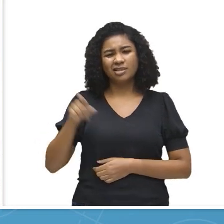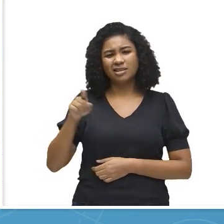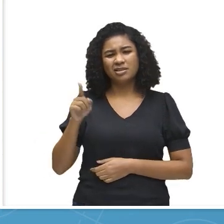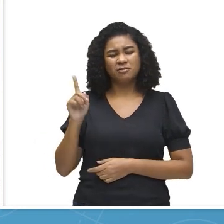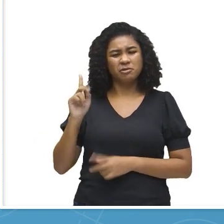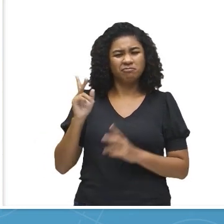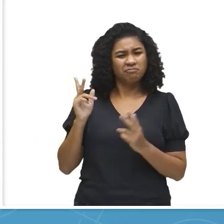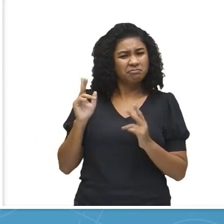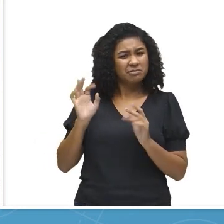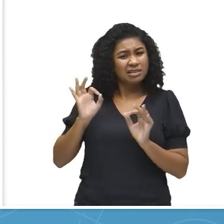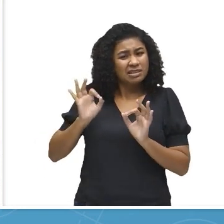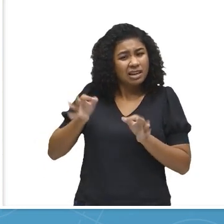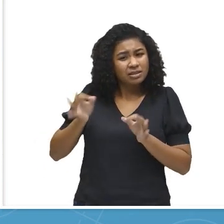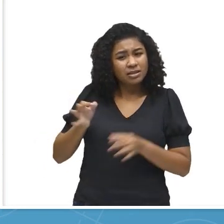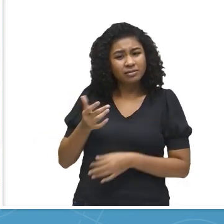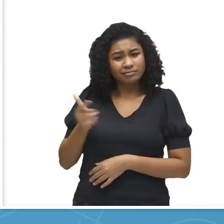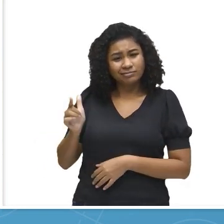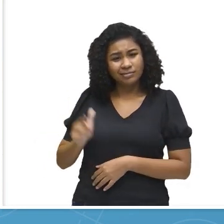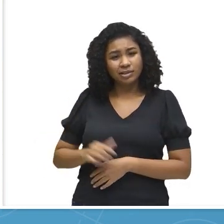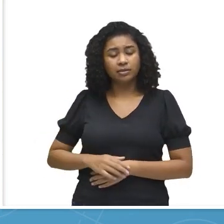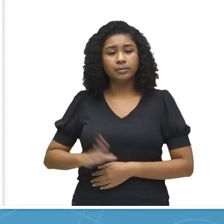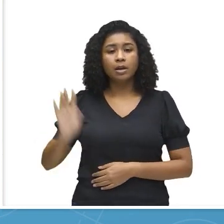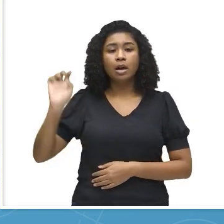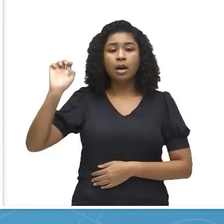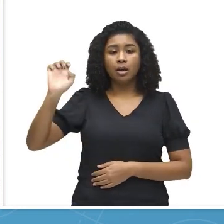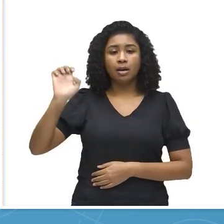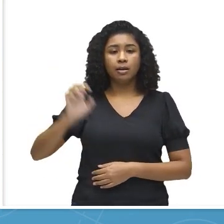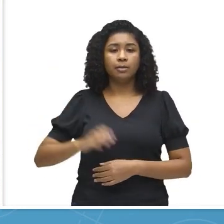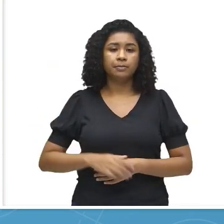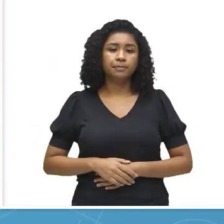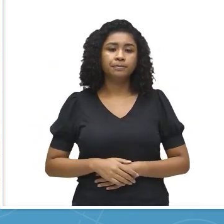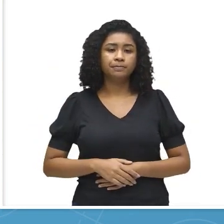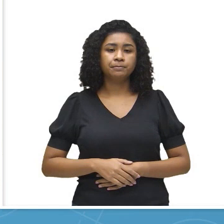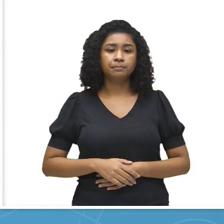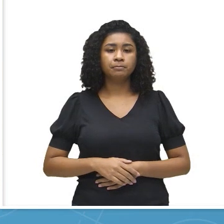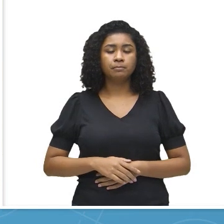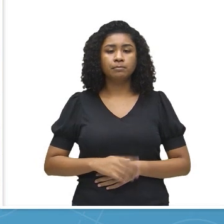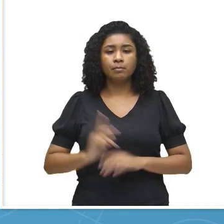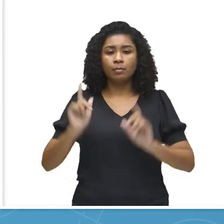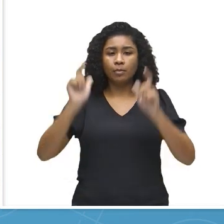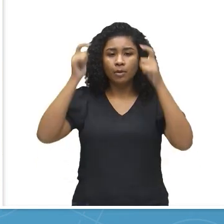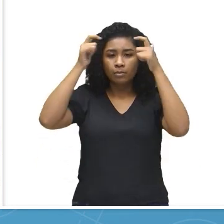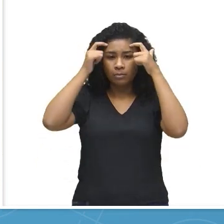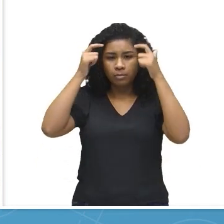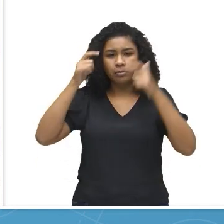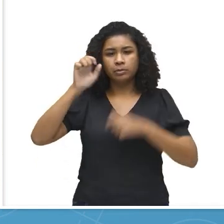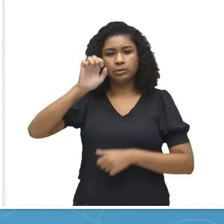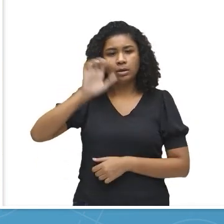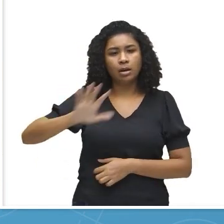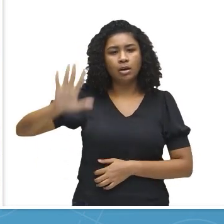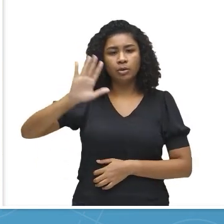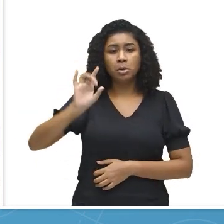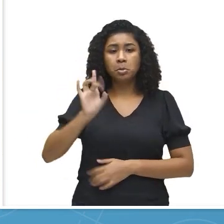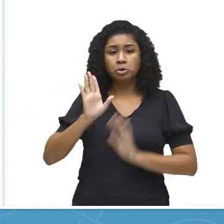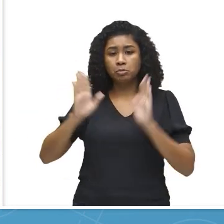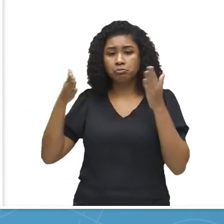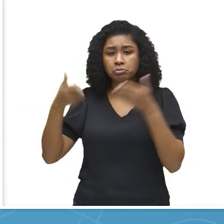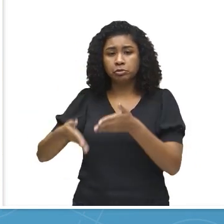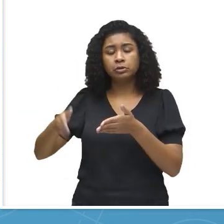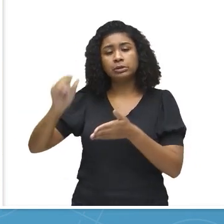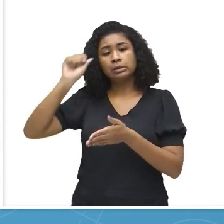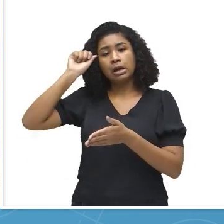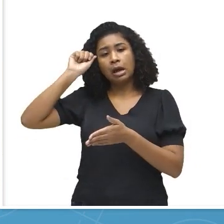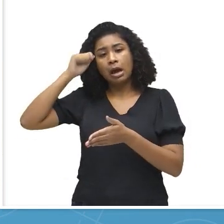E, limitação do imperialismo europeu somente à África e a exclusão da Ásia e da Oceania nas